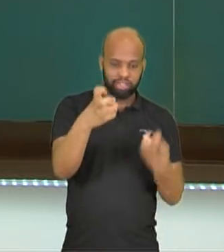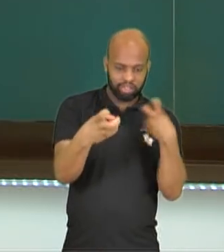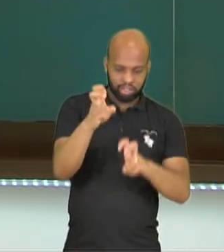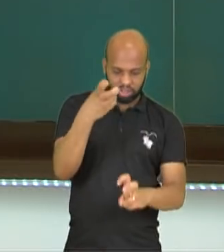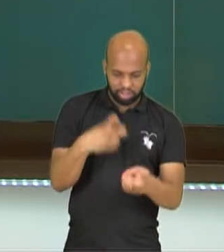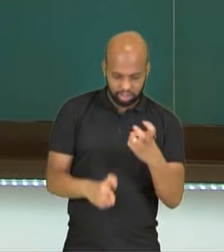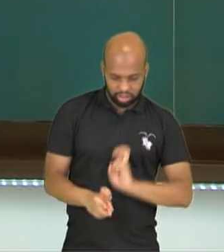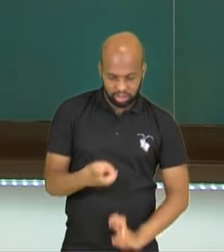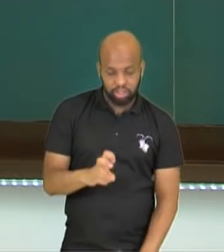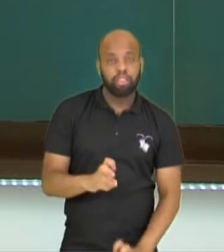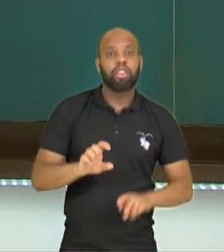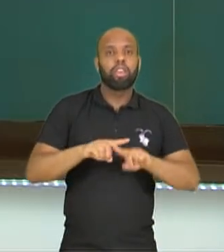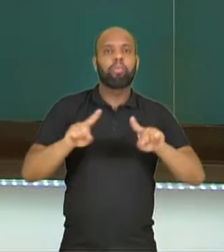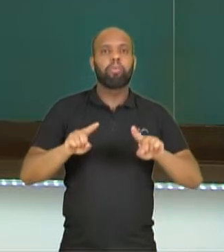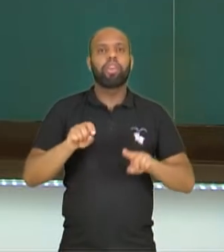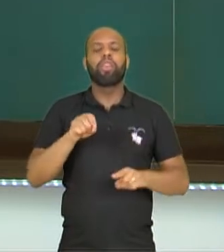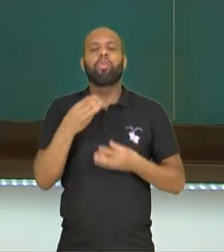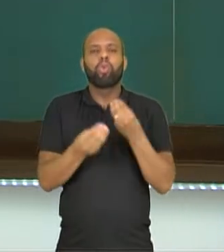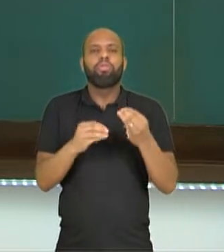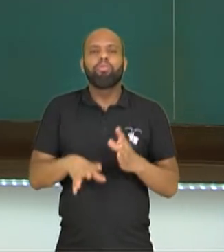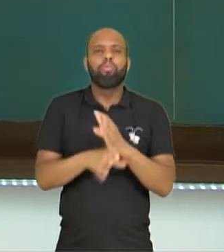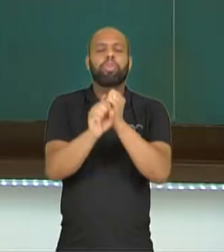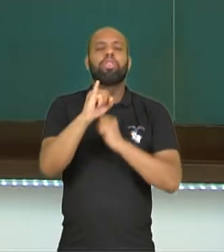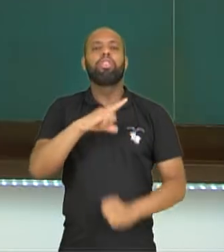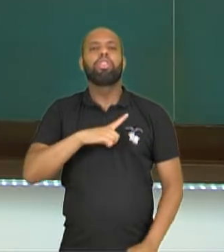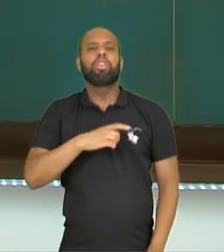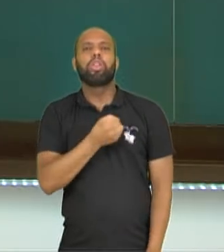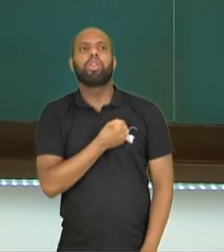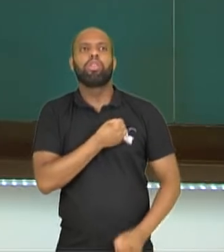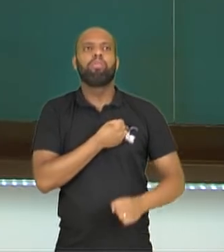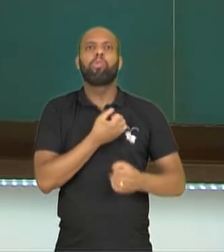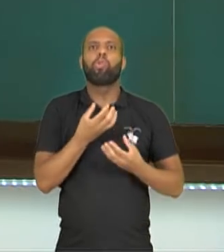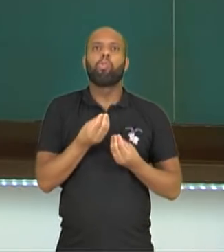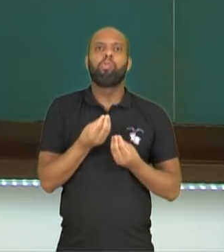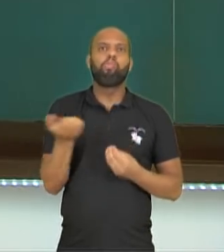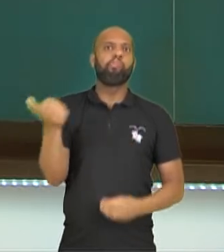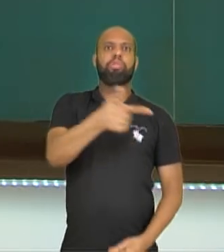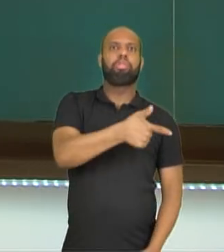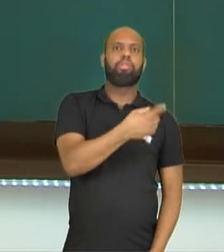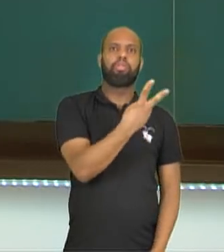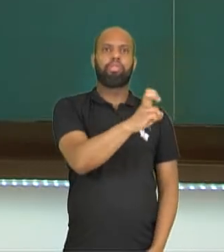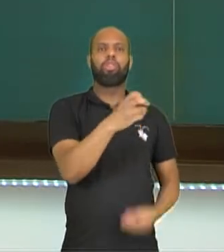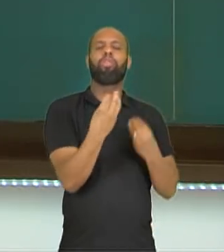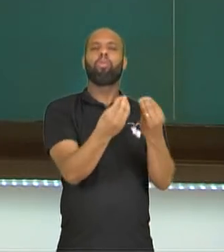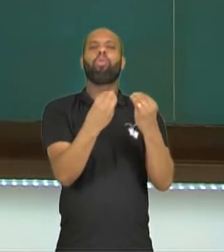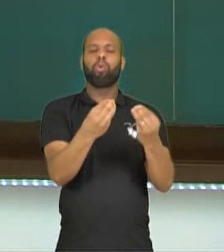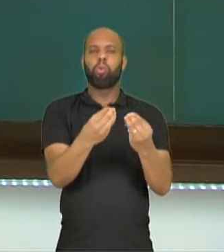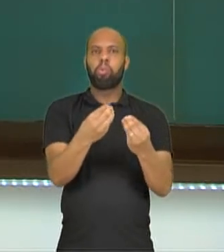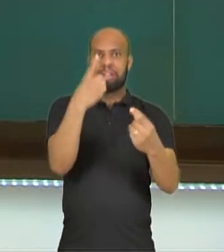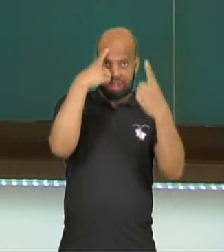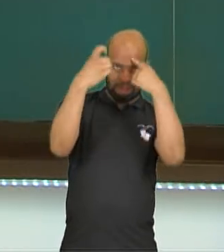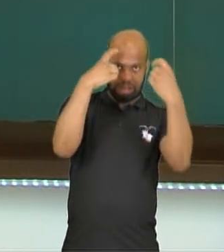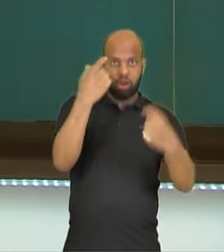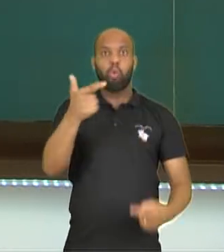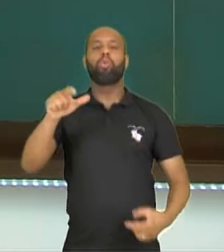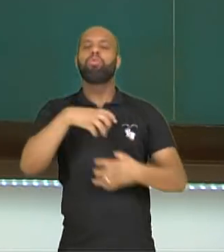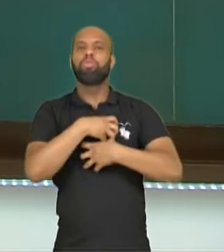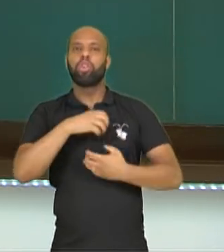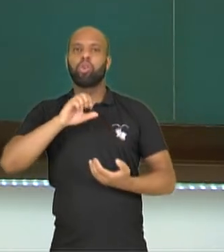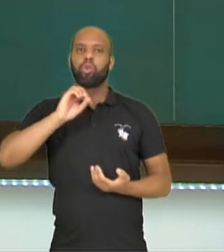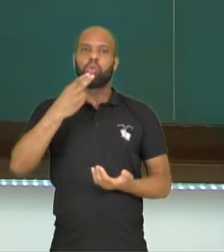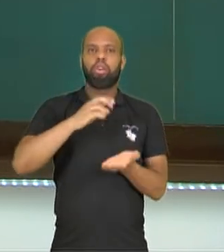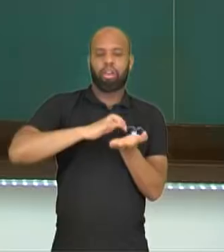quando aparecer? Se aparecer um número maior, tem algum jeito que não seja adivinhação ou